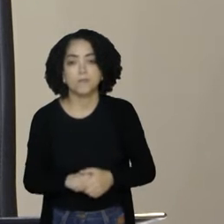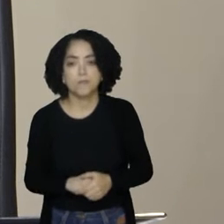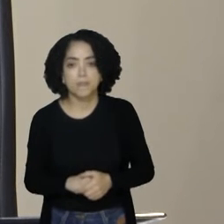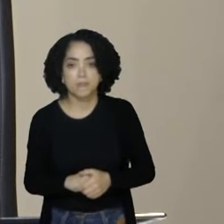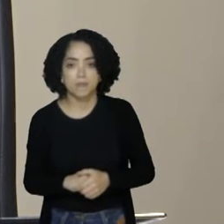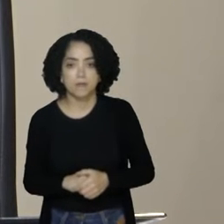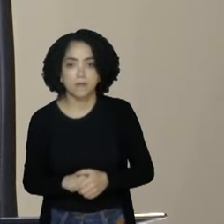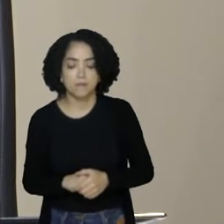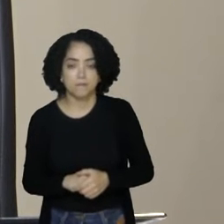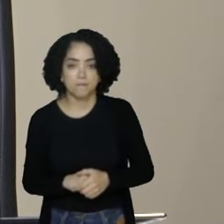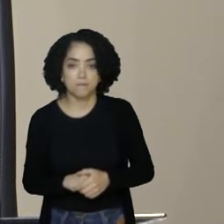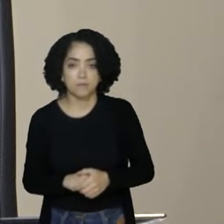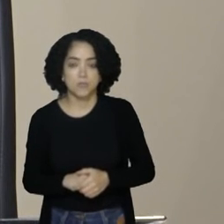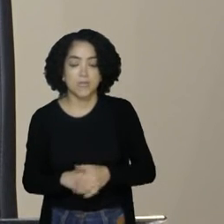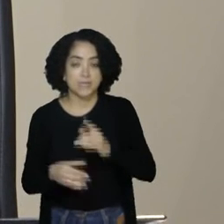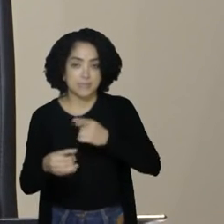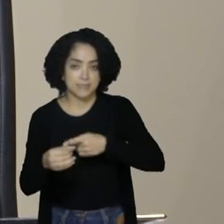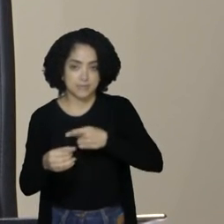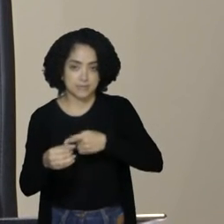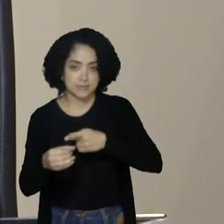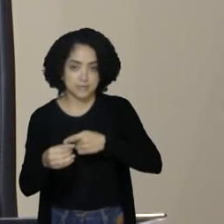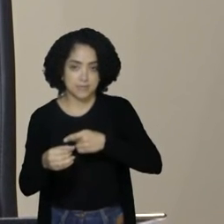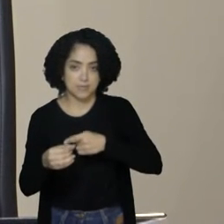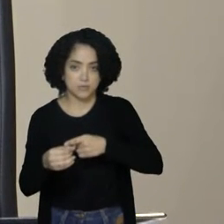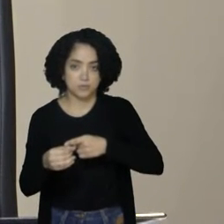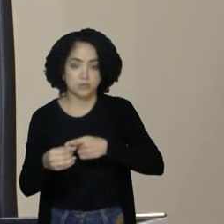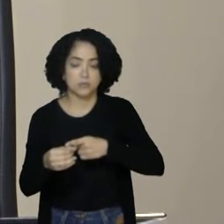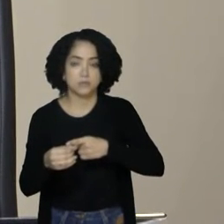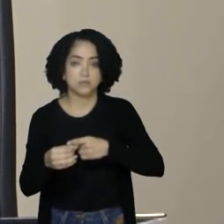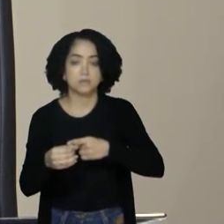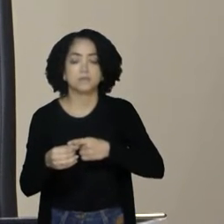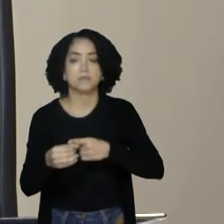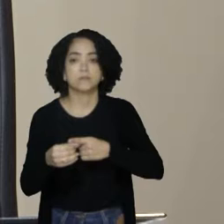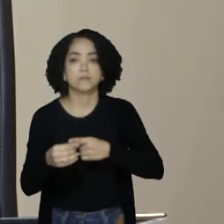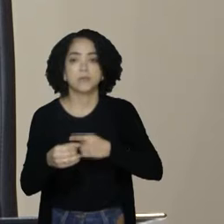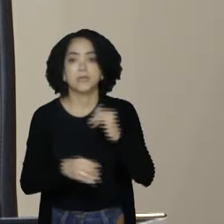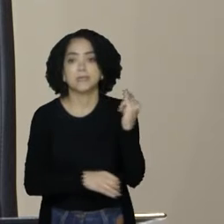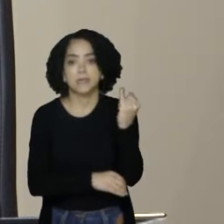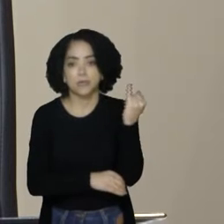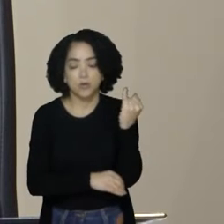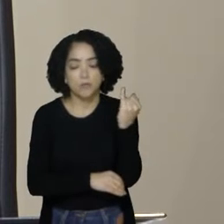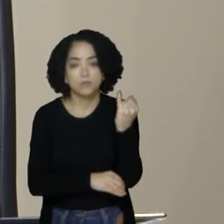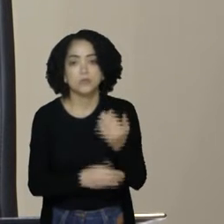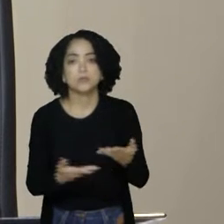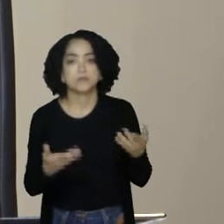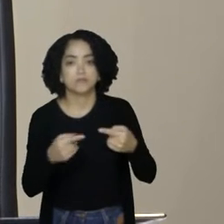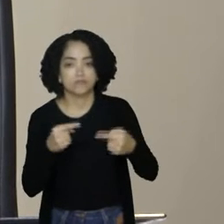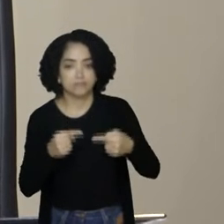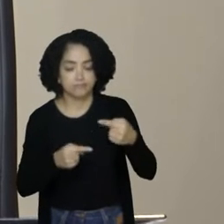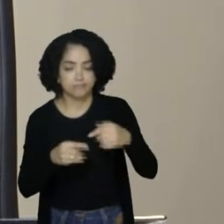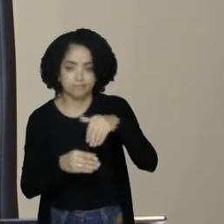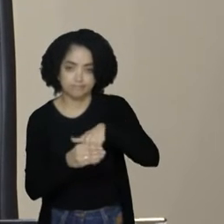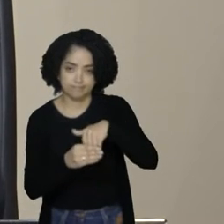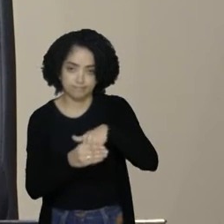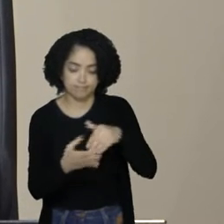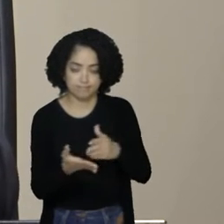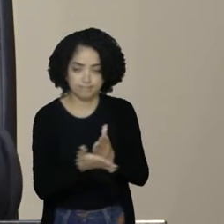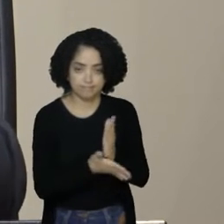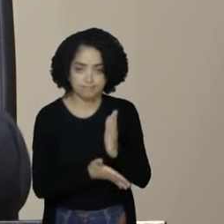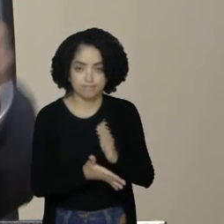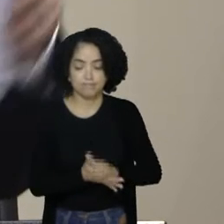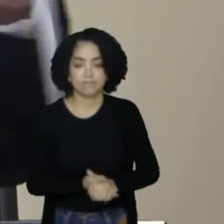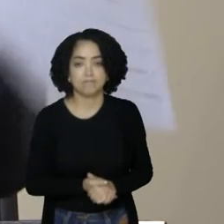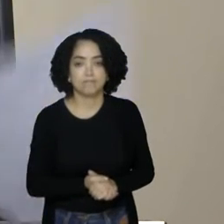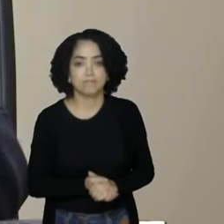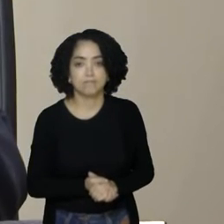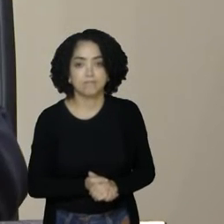Leopoldo Jacobson, no município de Taió. Em discussão, não havendo quem queira discutir, em votação, está aprovado